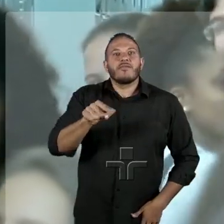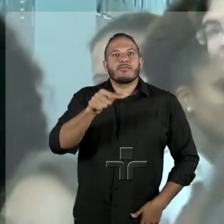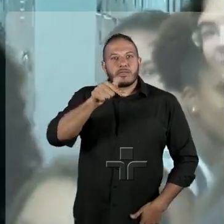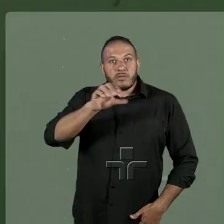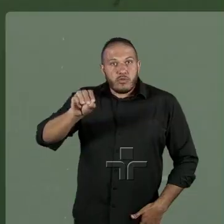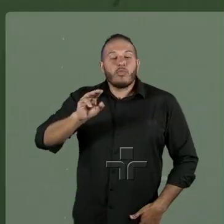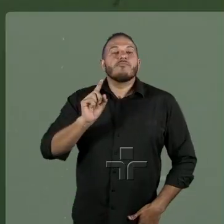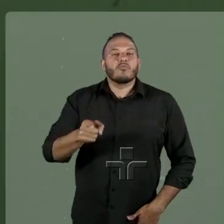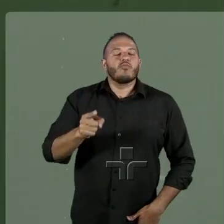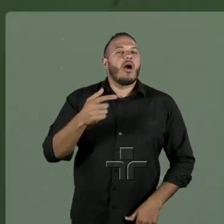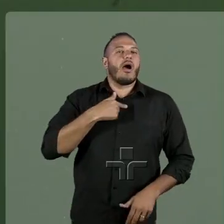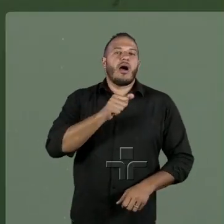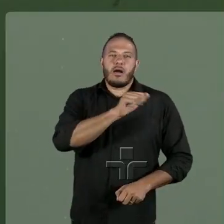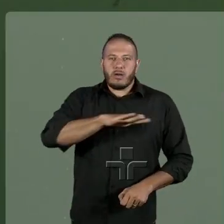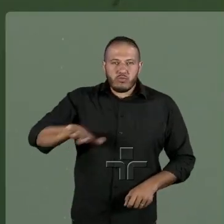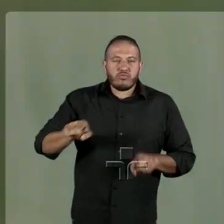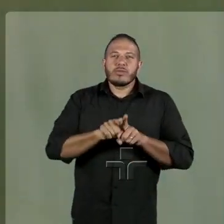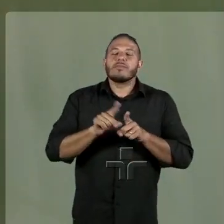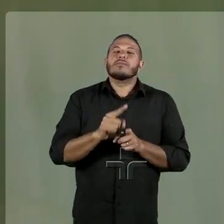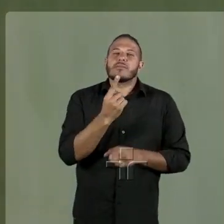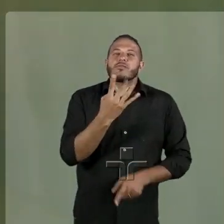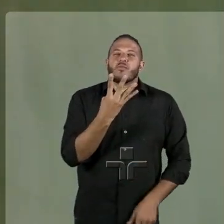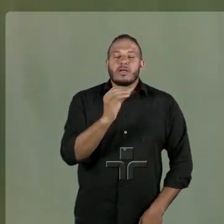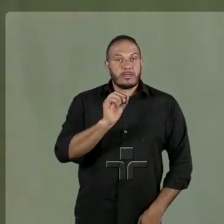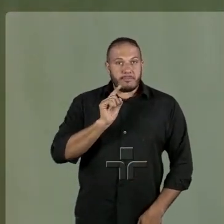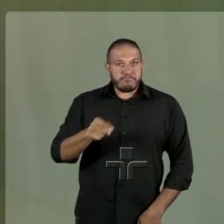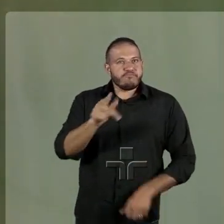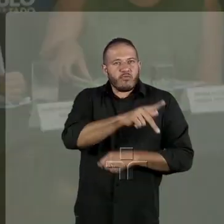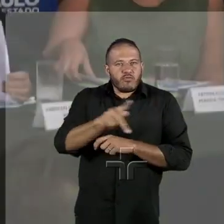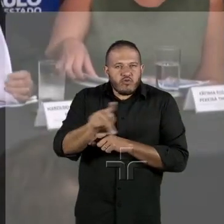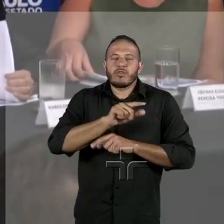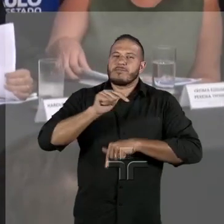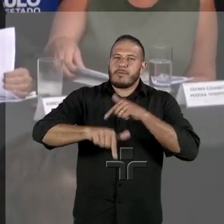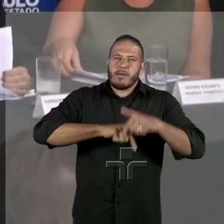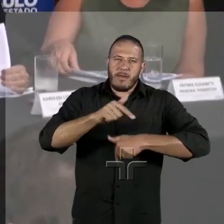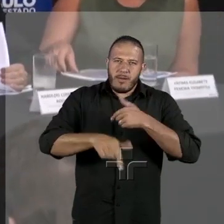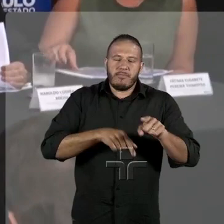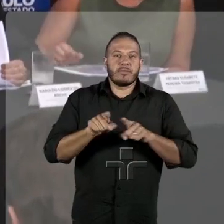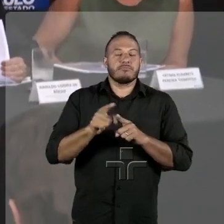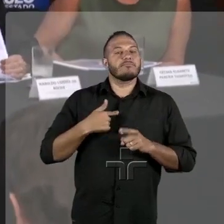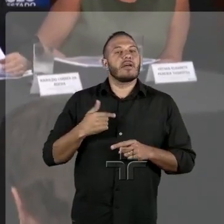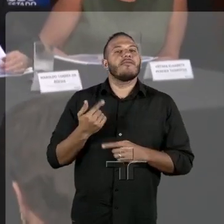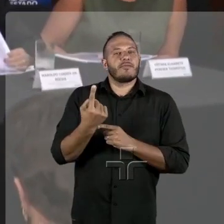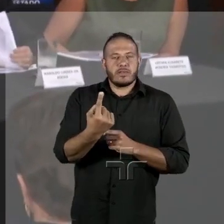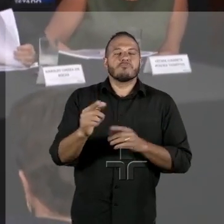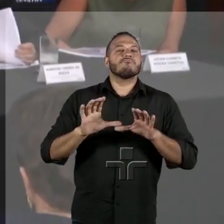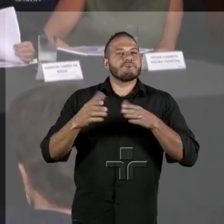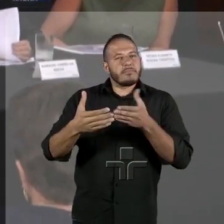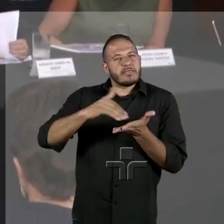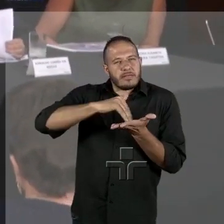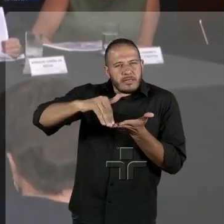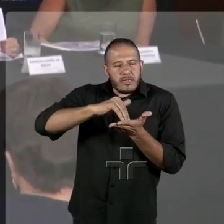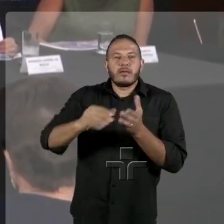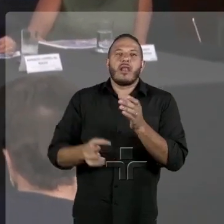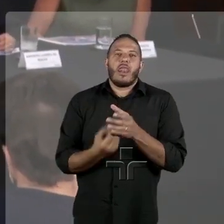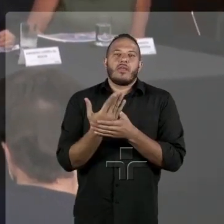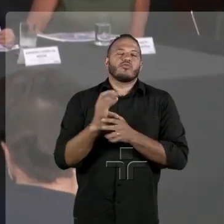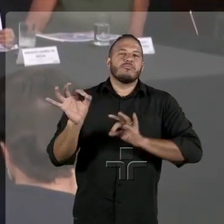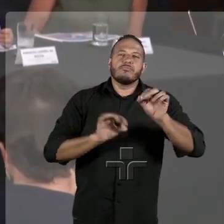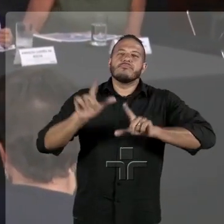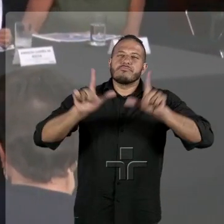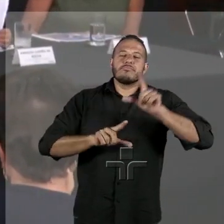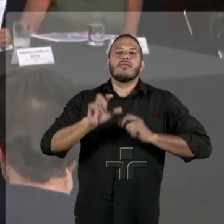3.700.000 alunos e cerca de 140.000 professores em atividade. À frente da secretaria, lançou o programa